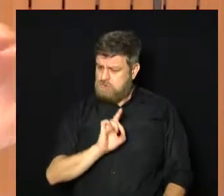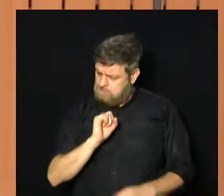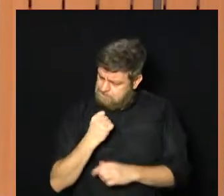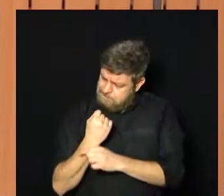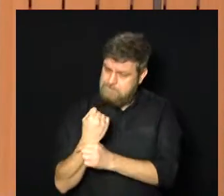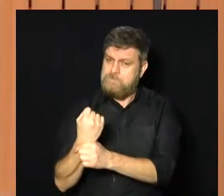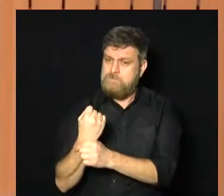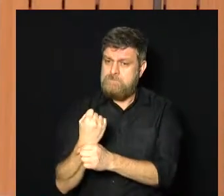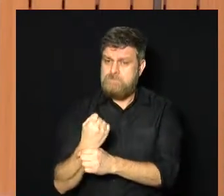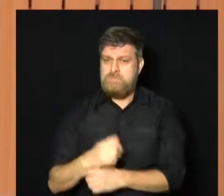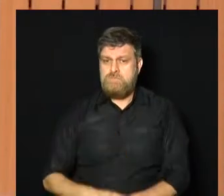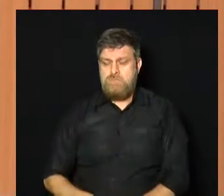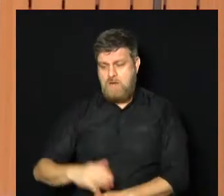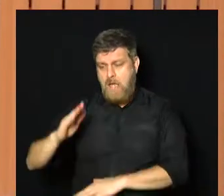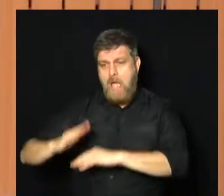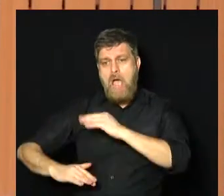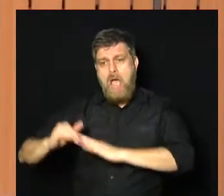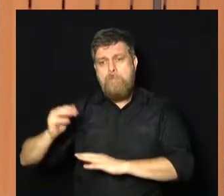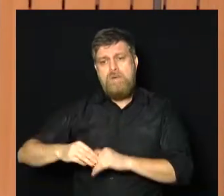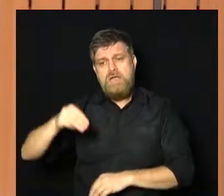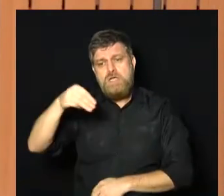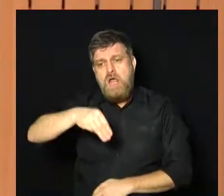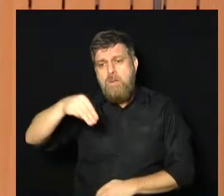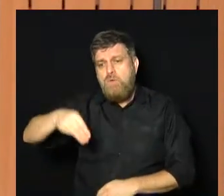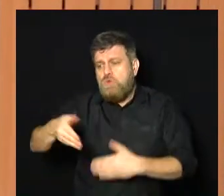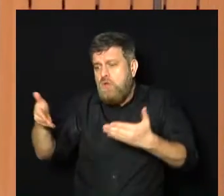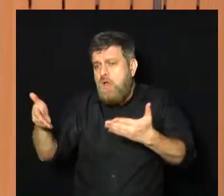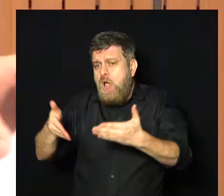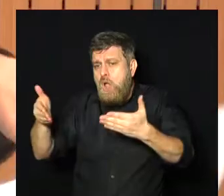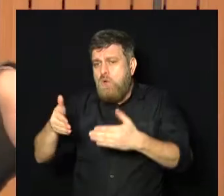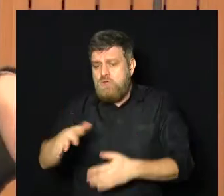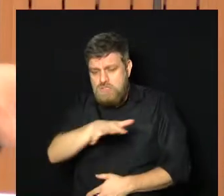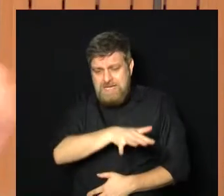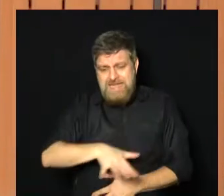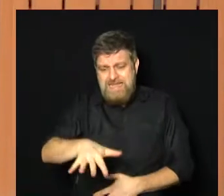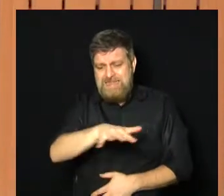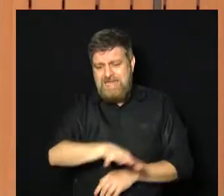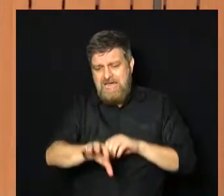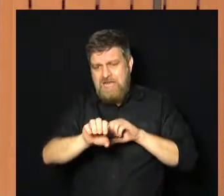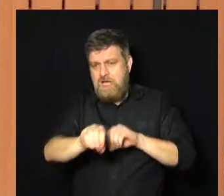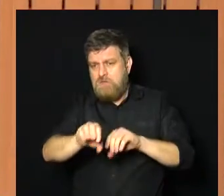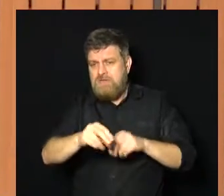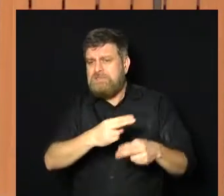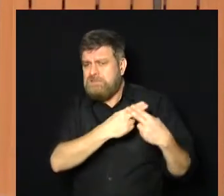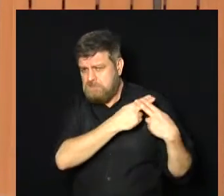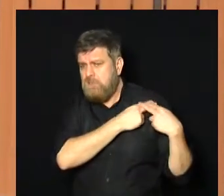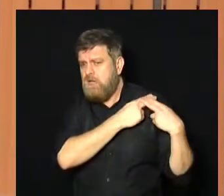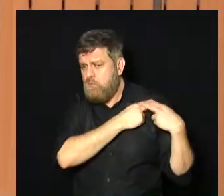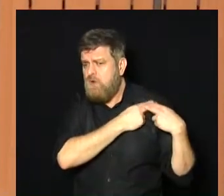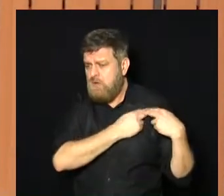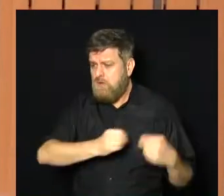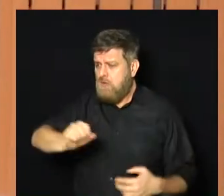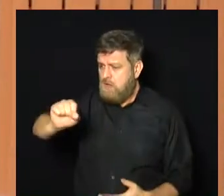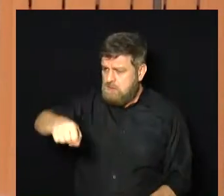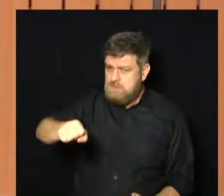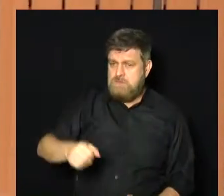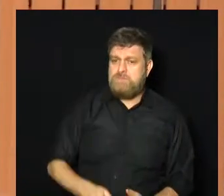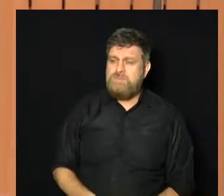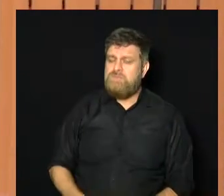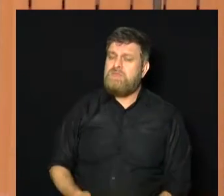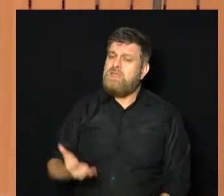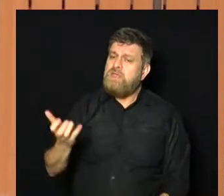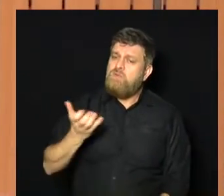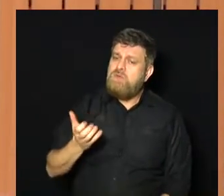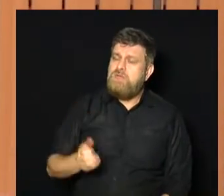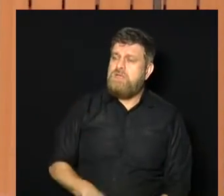as atividades que as monitoras cumprem hoje dentro da educação infantil. Então, eu queria que você pudesse, Maria Emília, para a gente fazer